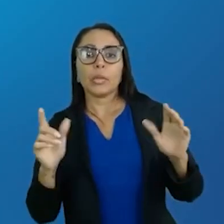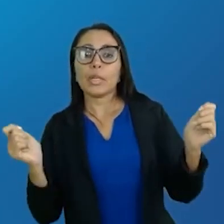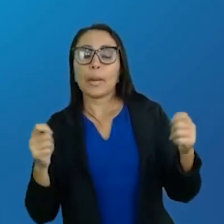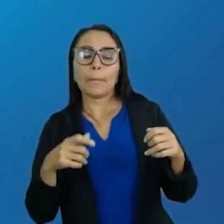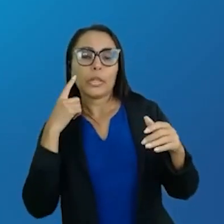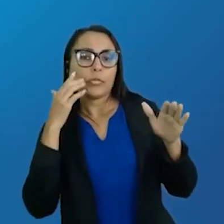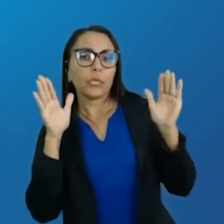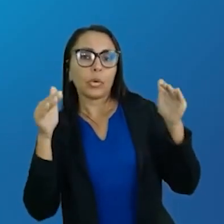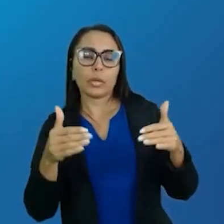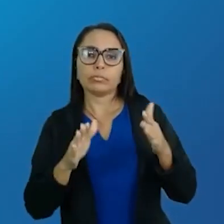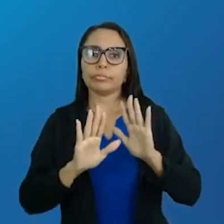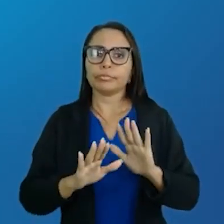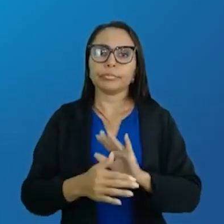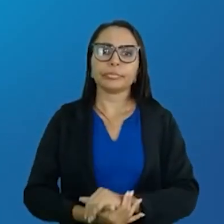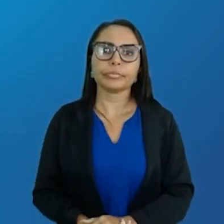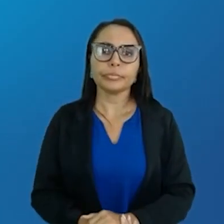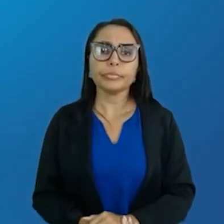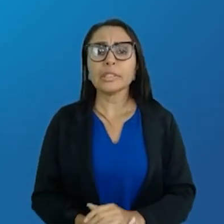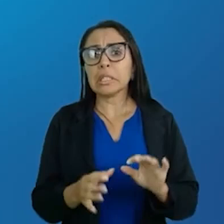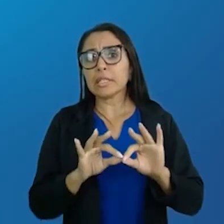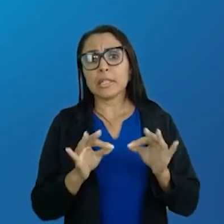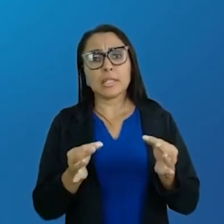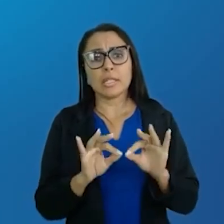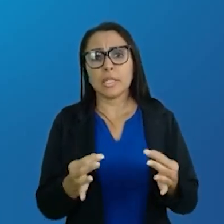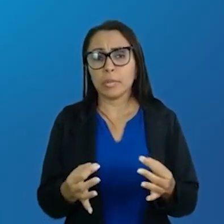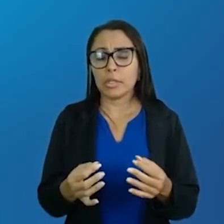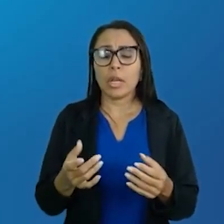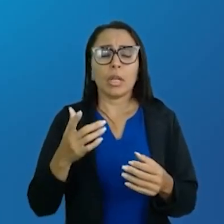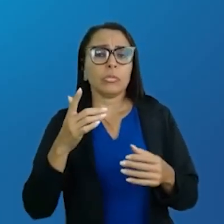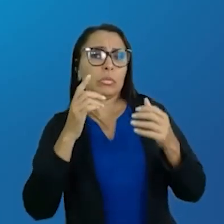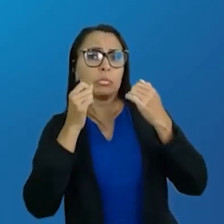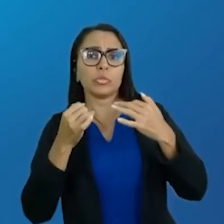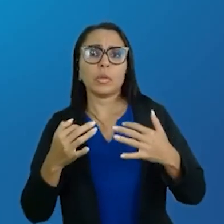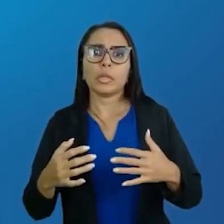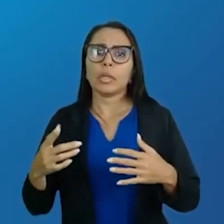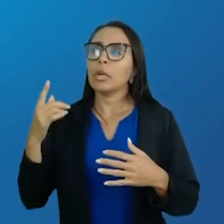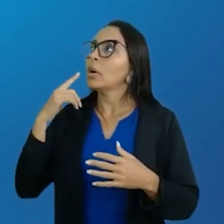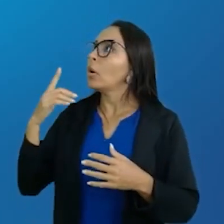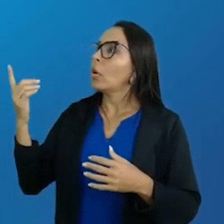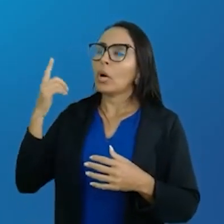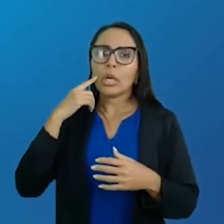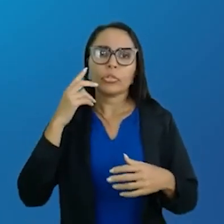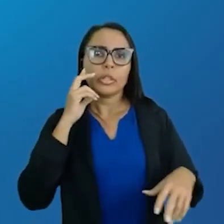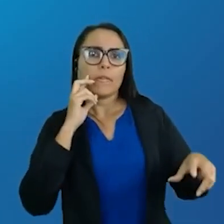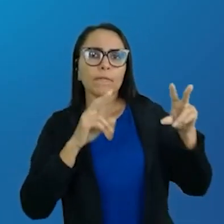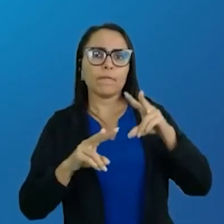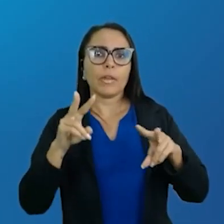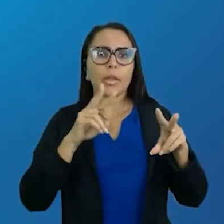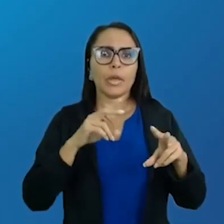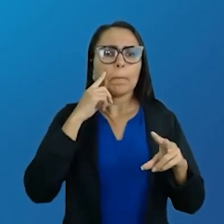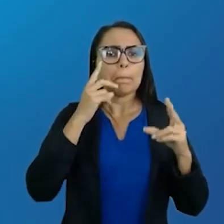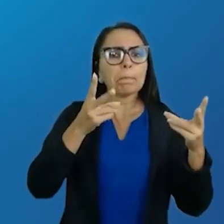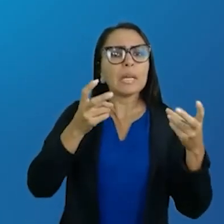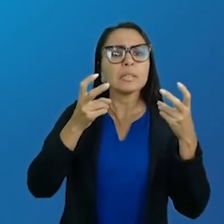frente e no fundo simultaneamente. Esse é bem simples, não tem muito o que explicar. É quando tipo, a gente ou vê uma coisa ou vê outra. Dificilmente a gente consegue perceber,